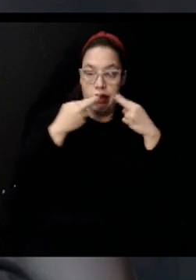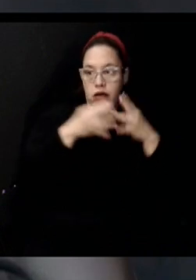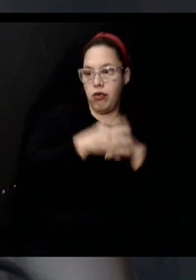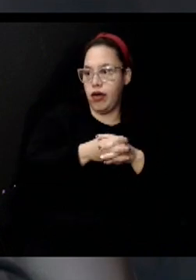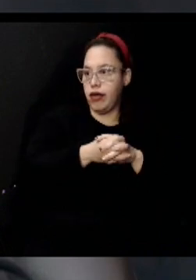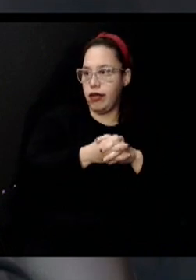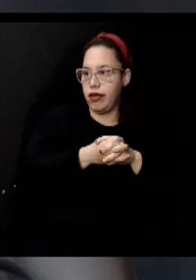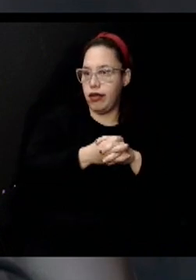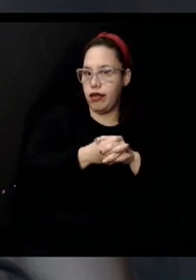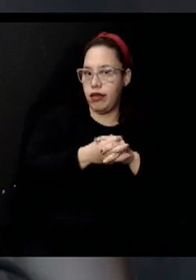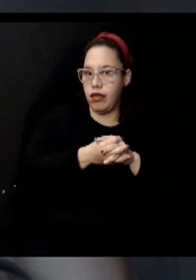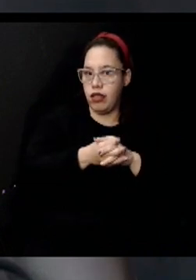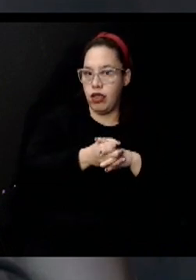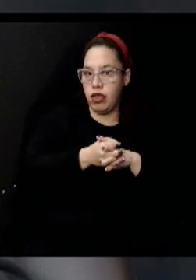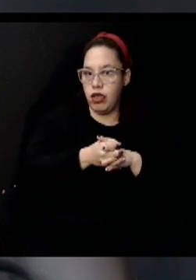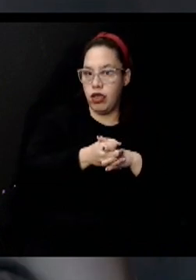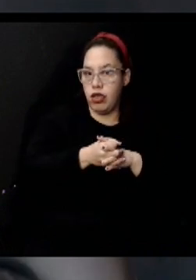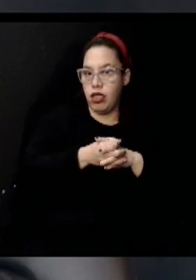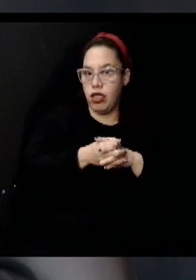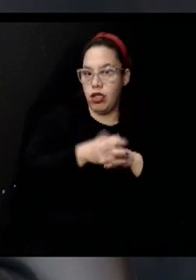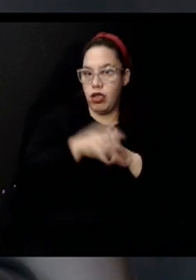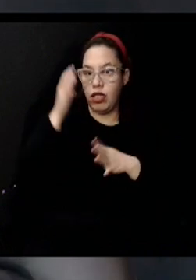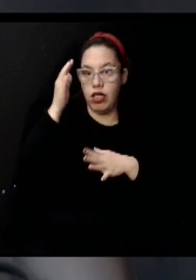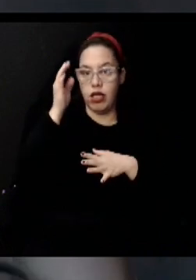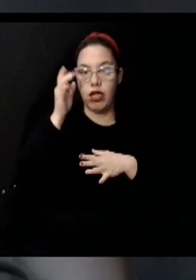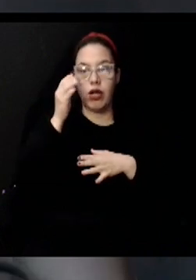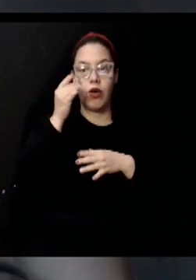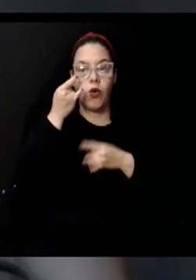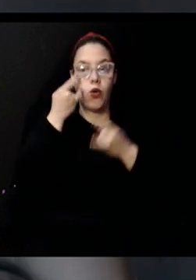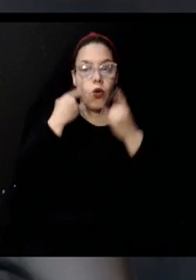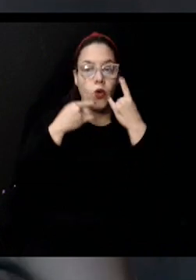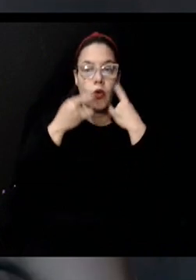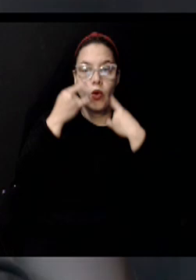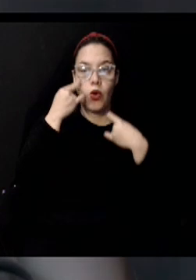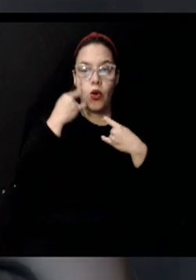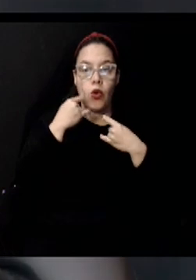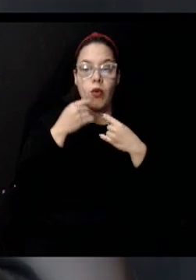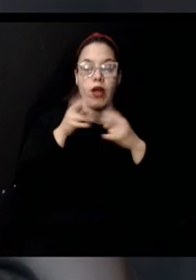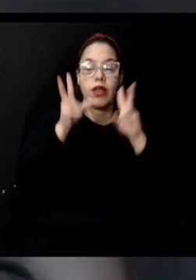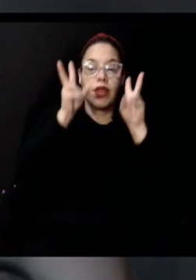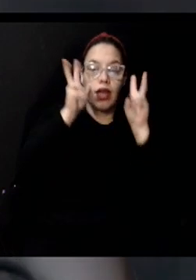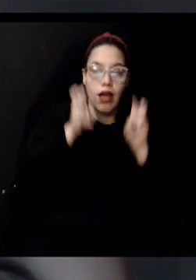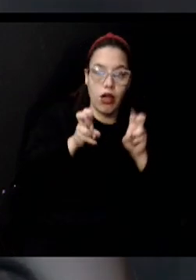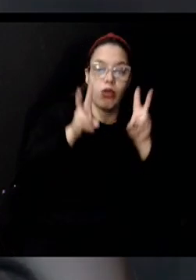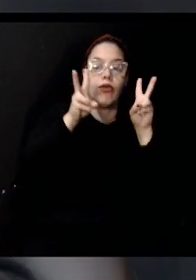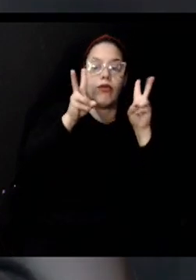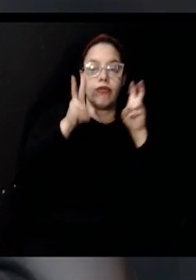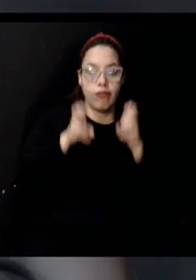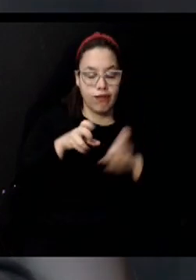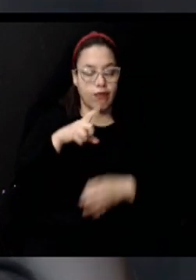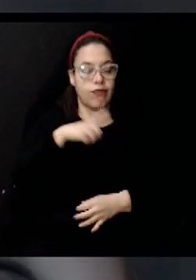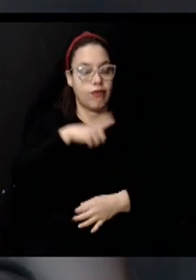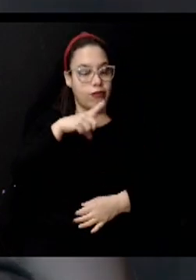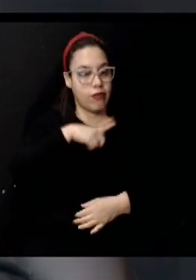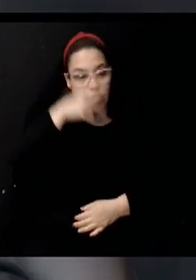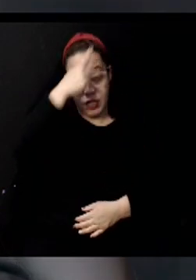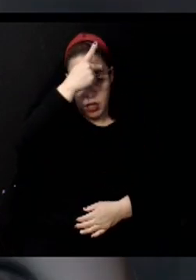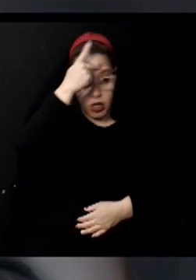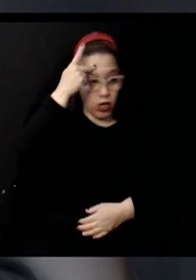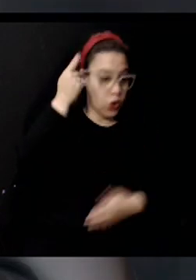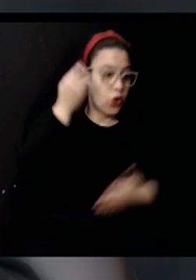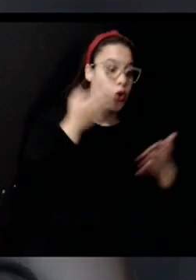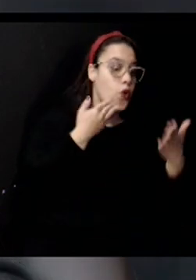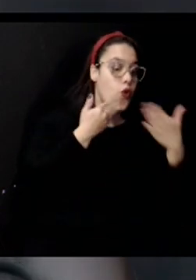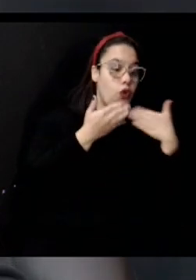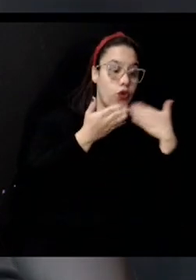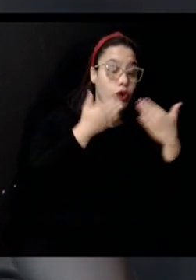que é interessante você colocar, é para ter assunto, Pra ter para assun ter pessoas olha, conversando, você entendeu? É